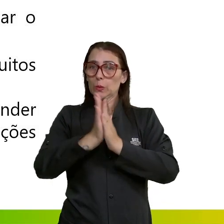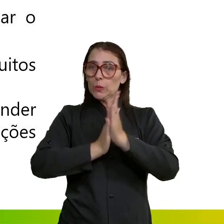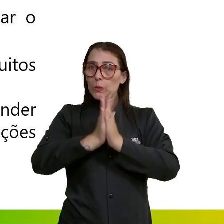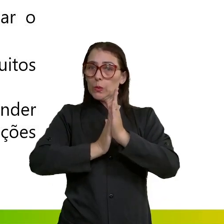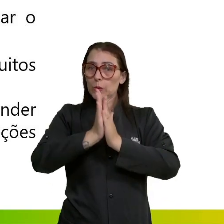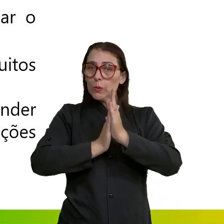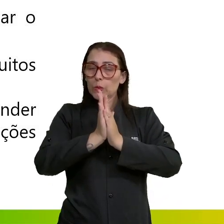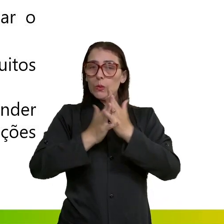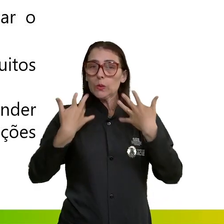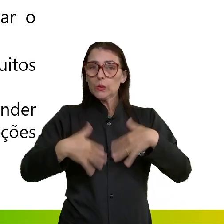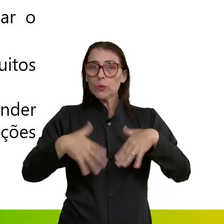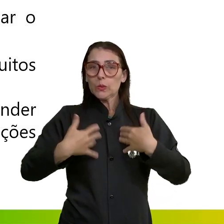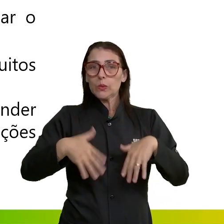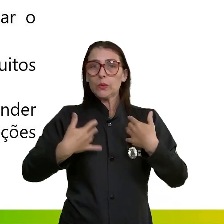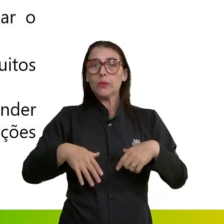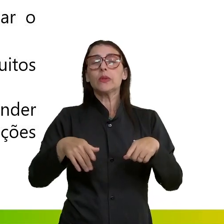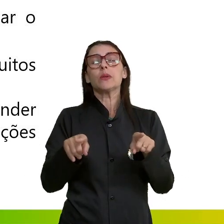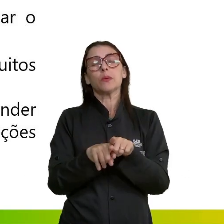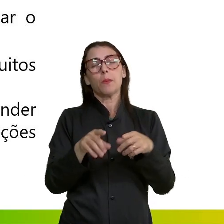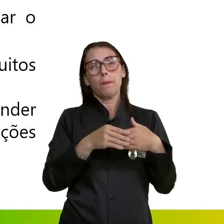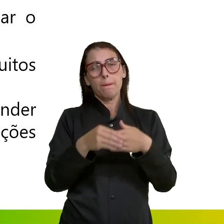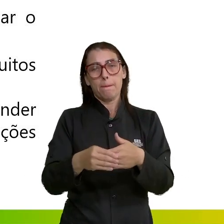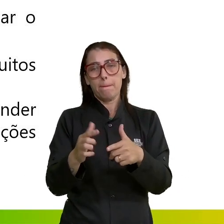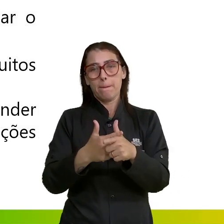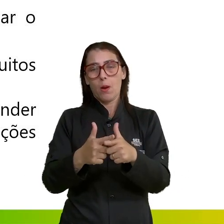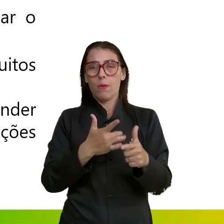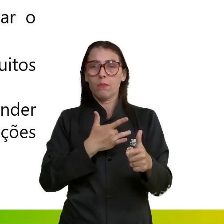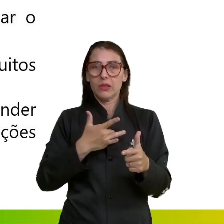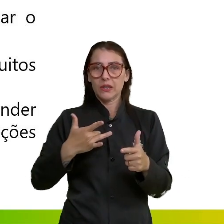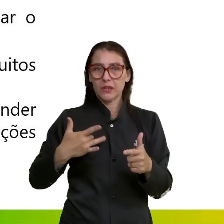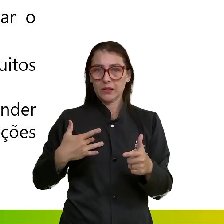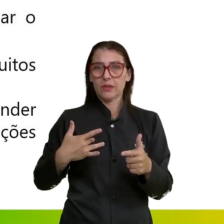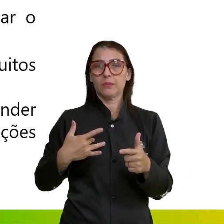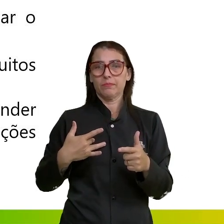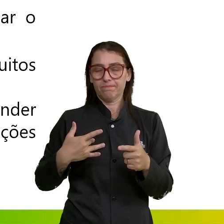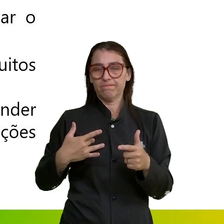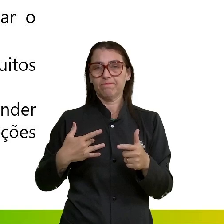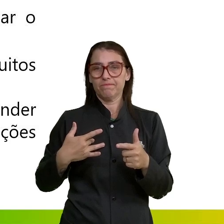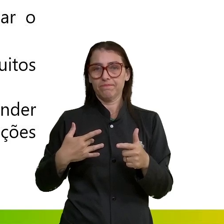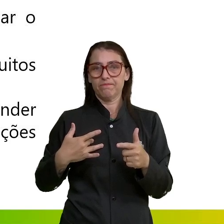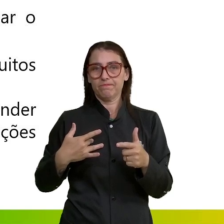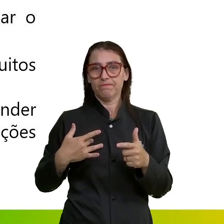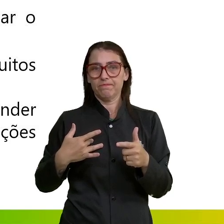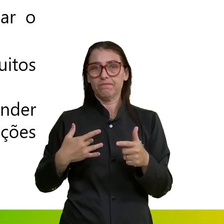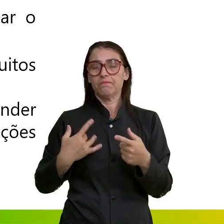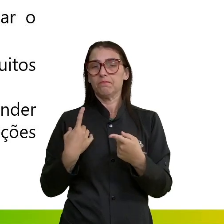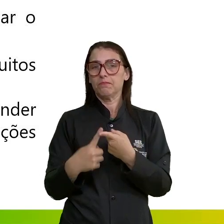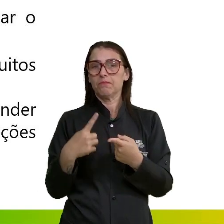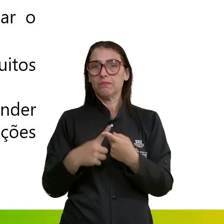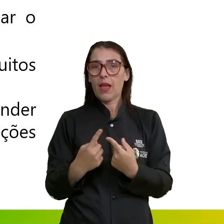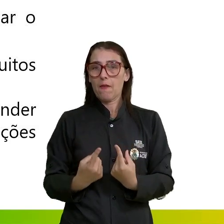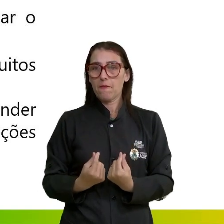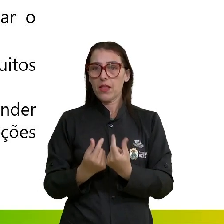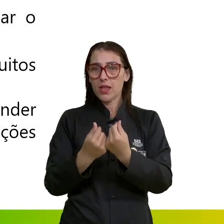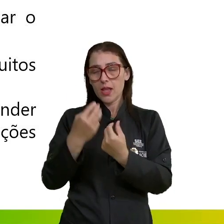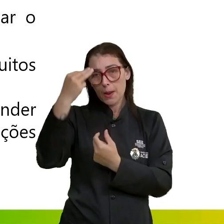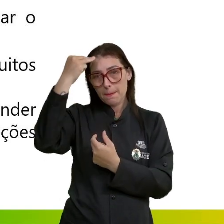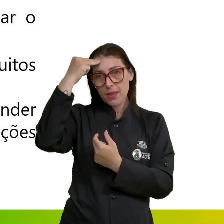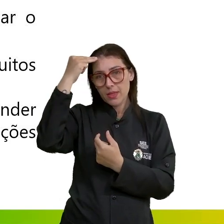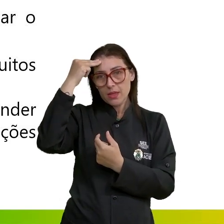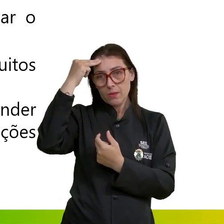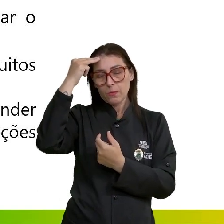ansiedade. Logo, ela é levada aí ao endividamento. Por quê? Porque existe a pressão